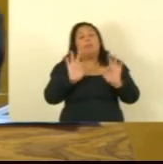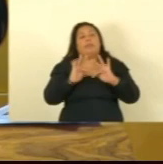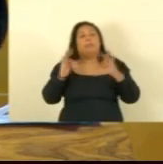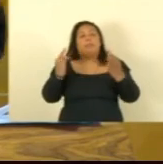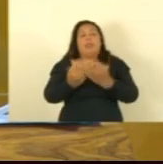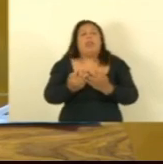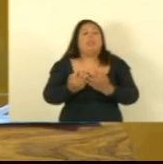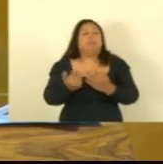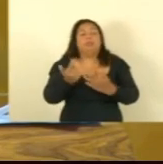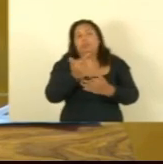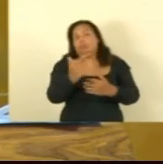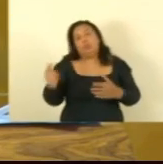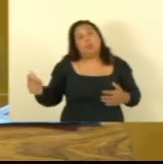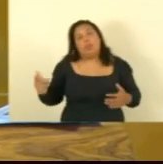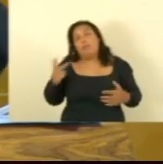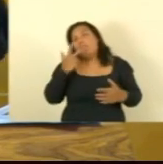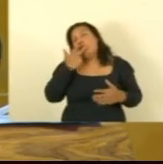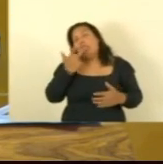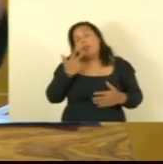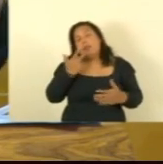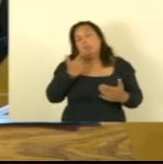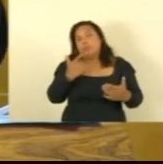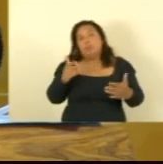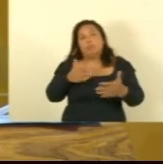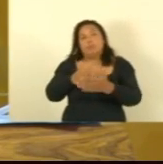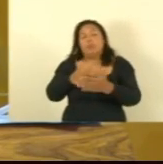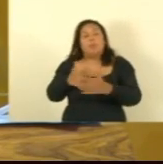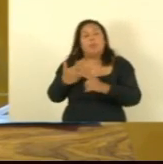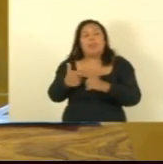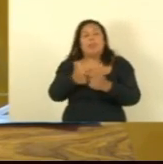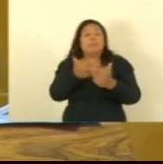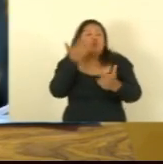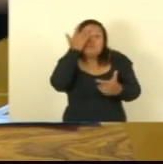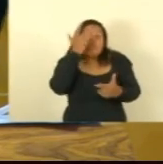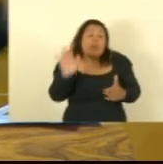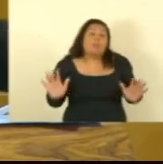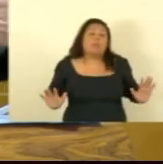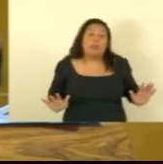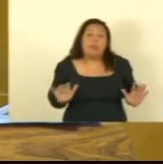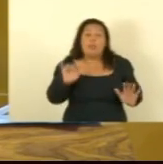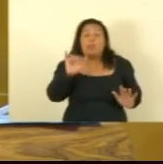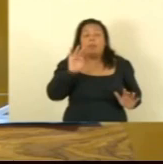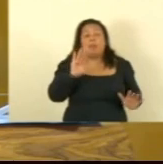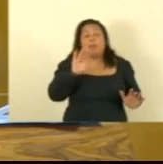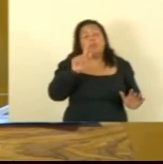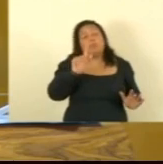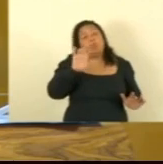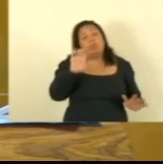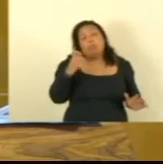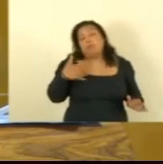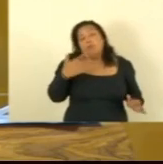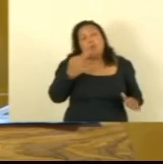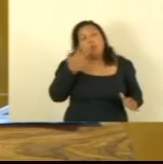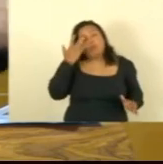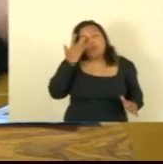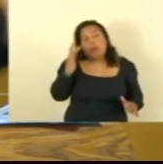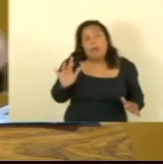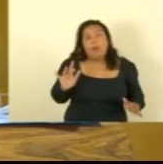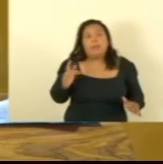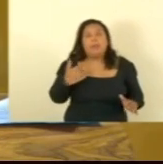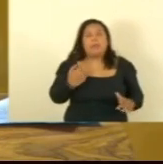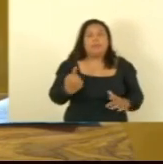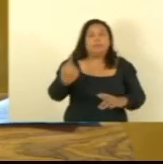são inviabilizadas porque não estão mapeadas, nem pelo IBGE, que no